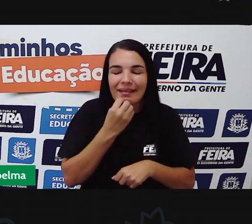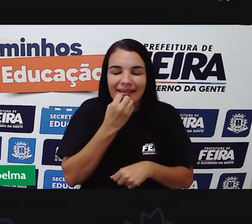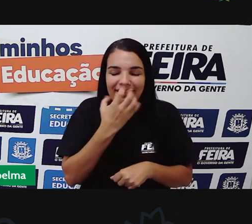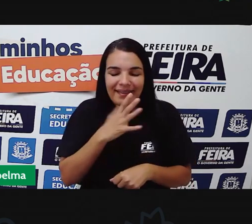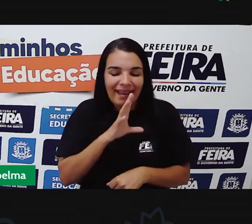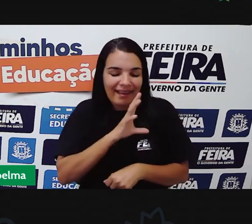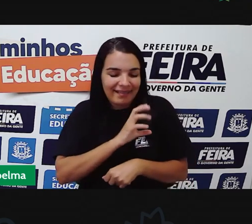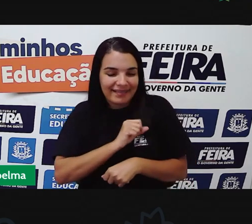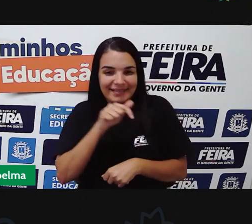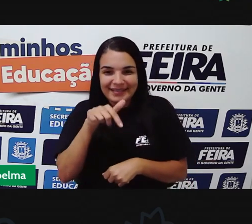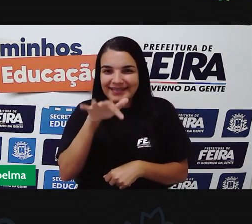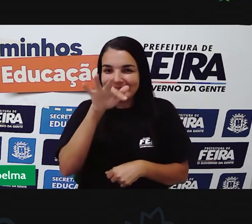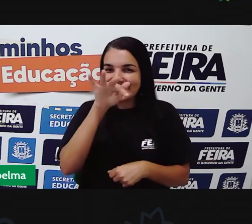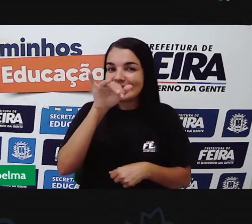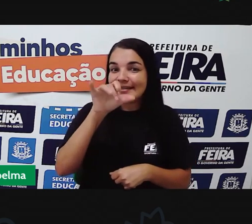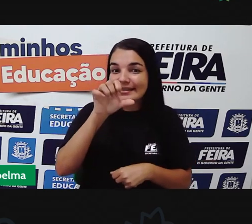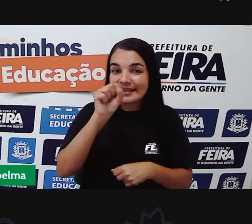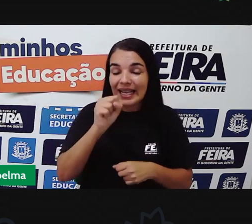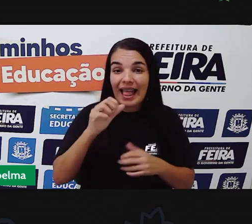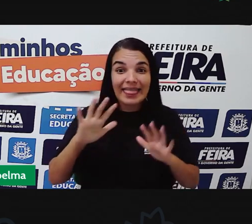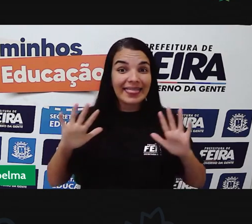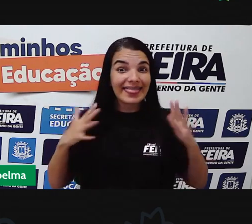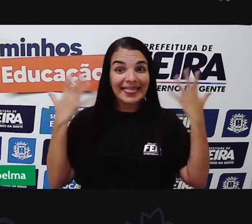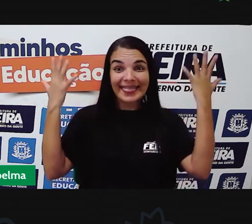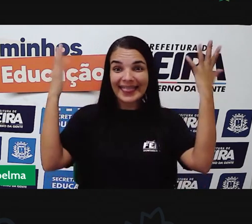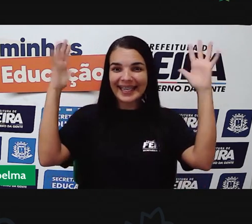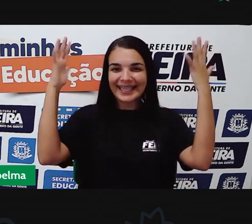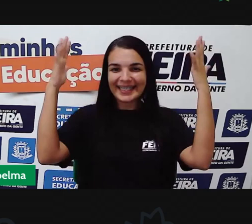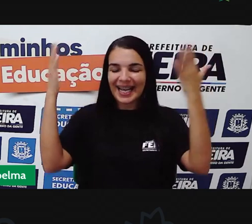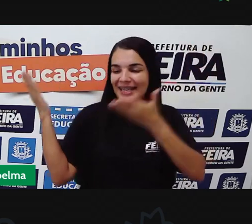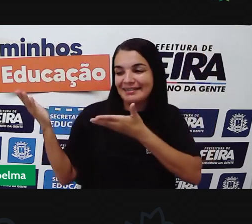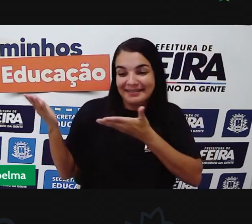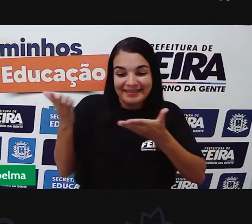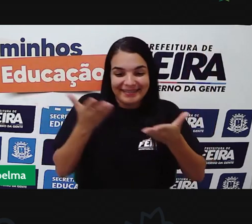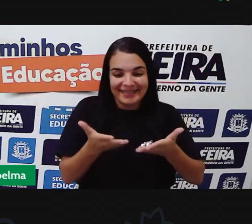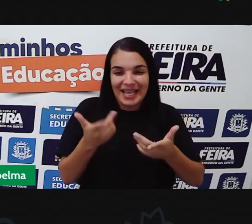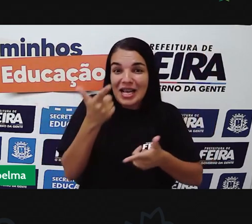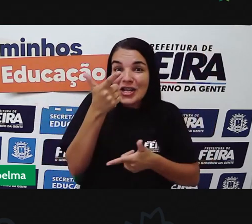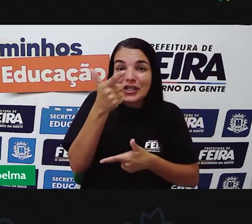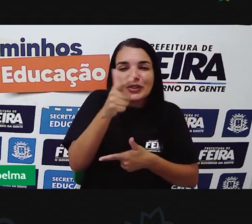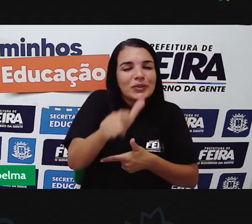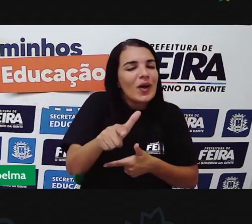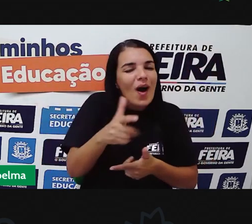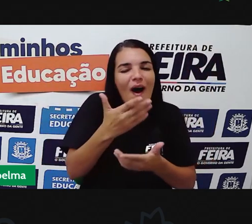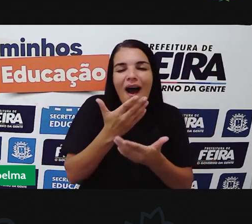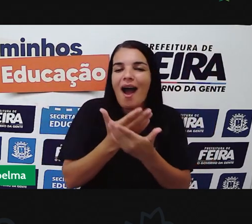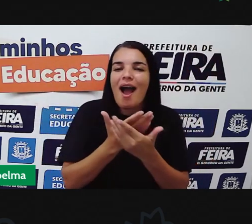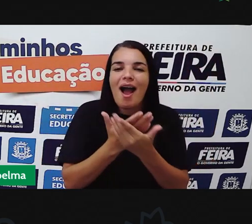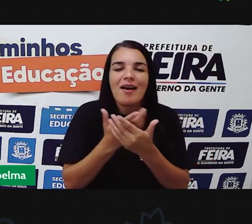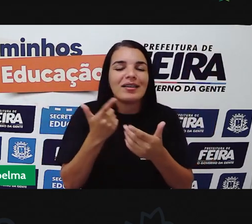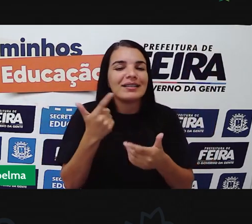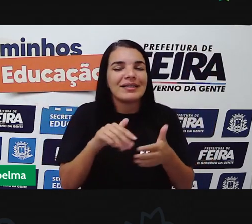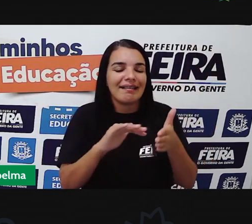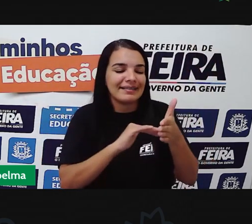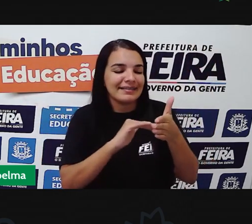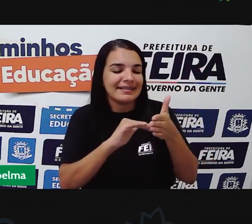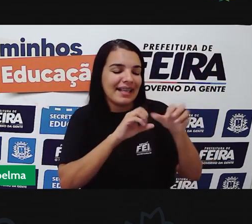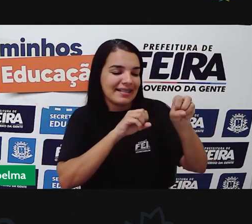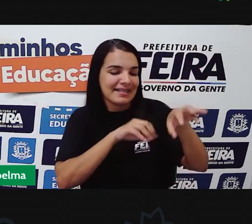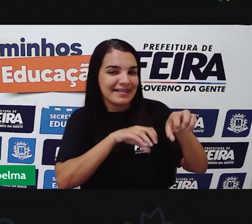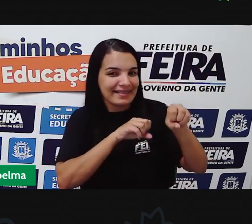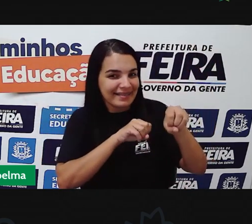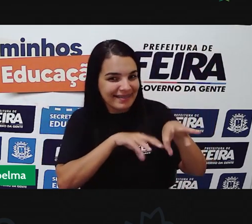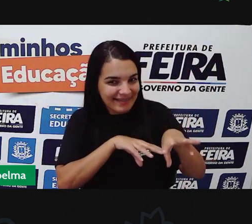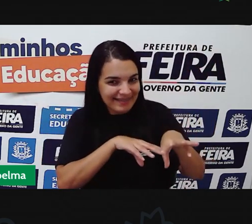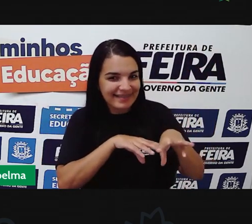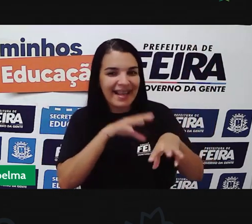aí da cidade de Feira de Santana. É com enorme alegria que a gente recebe vocês aqui mais uma vez no nosso canal para mais um momento